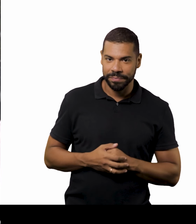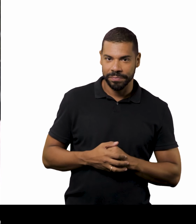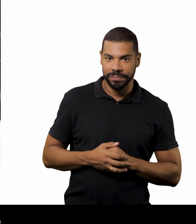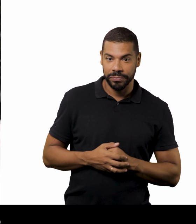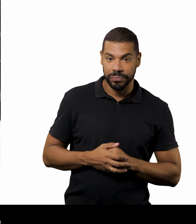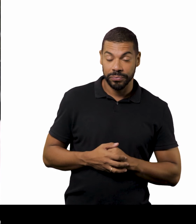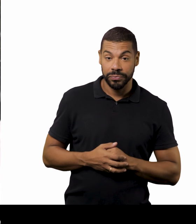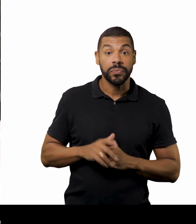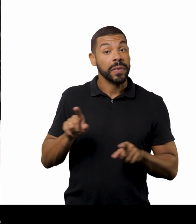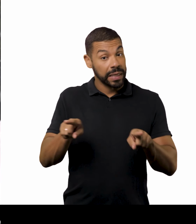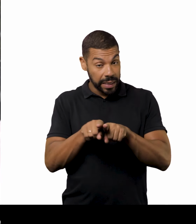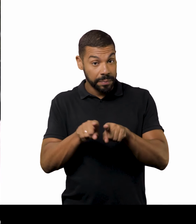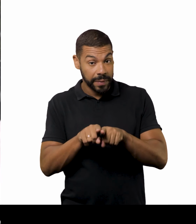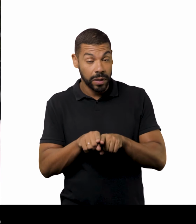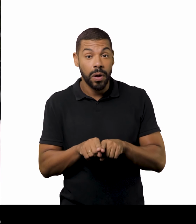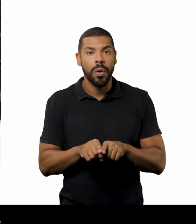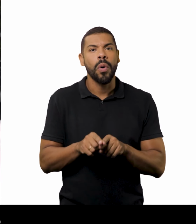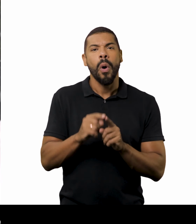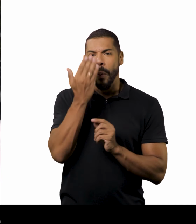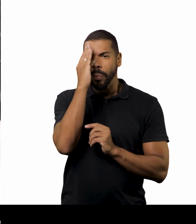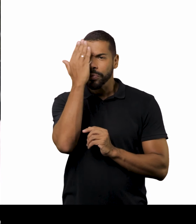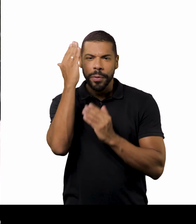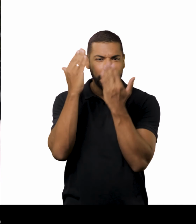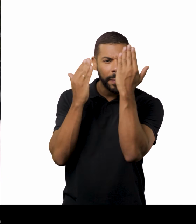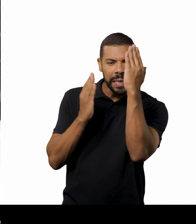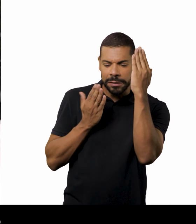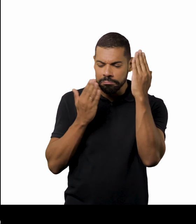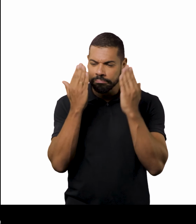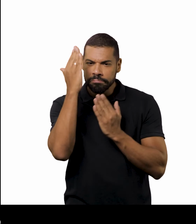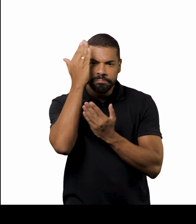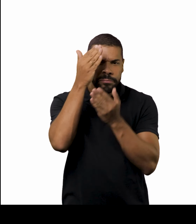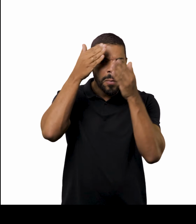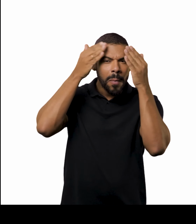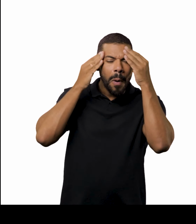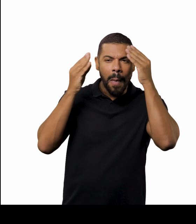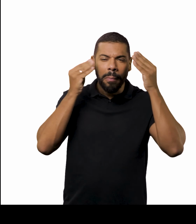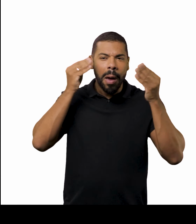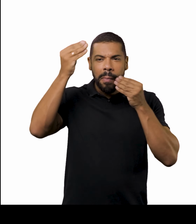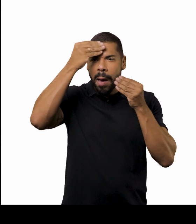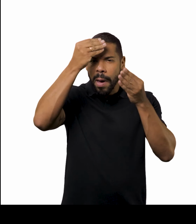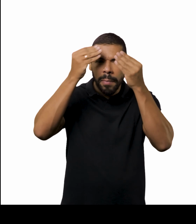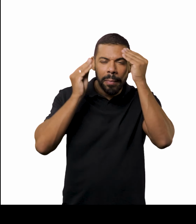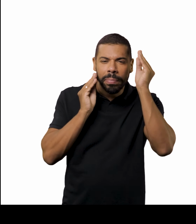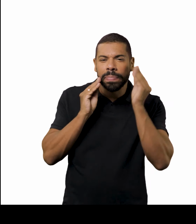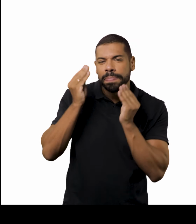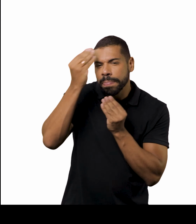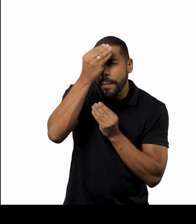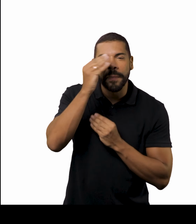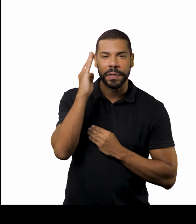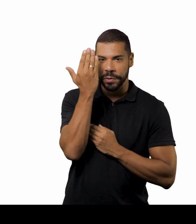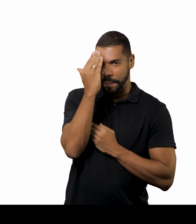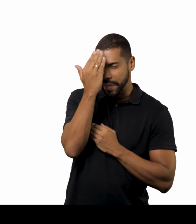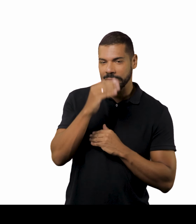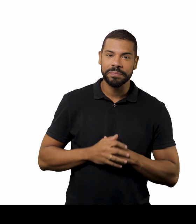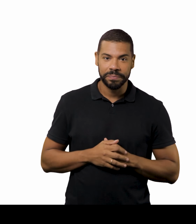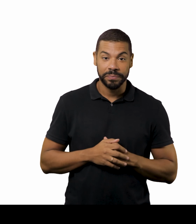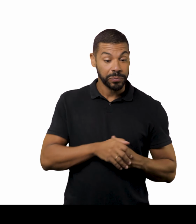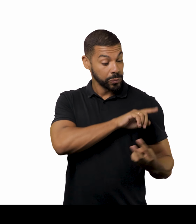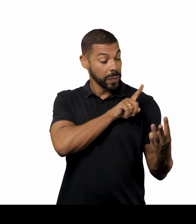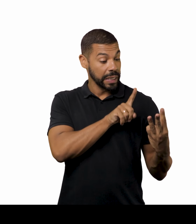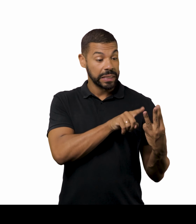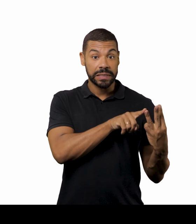sem gênero também é coberto, porque vai ser coberto de espelhos de acrílico, que cada um se vê, né? Como quer, como se acha. E